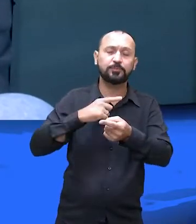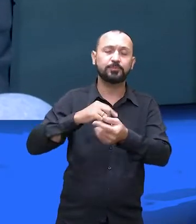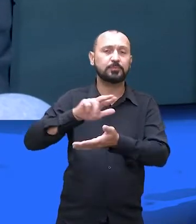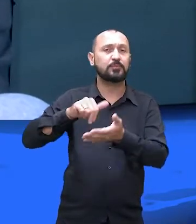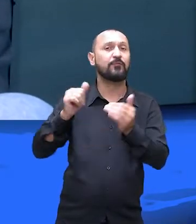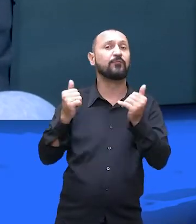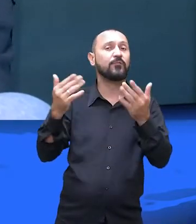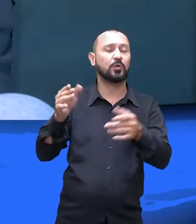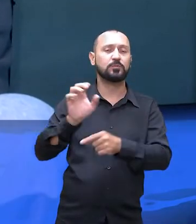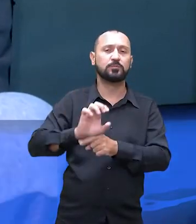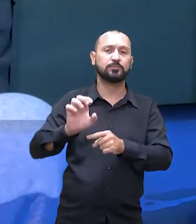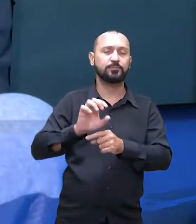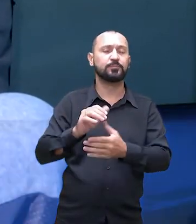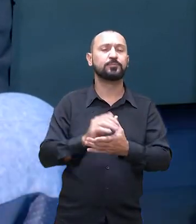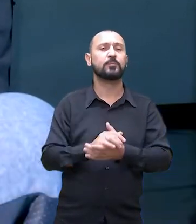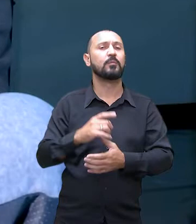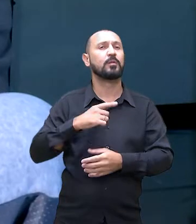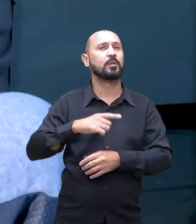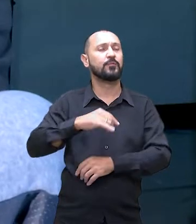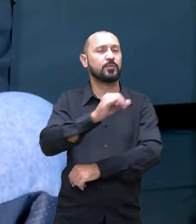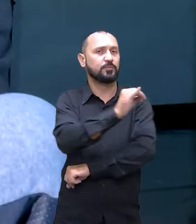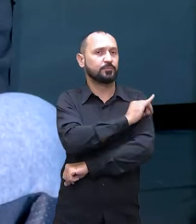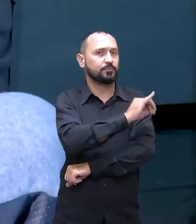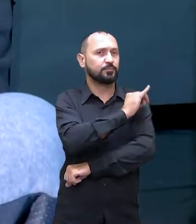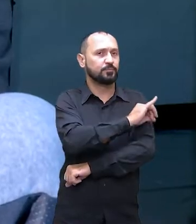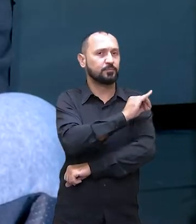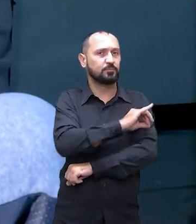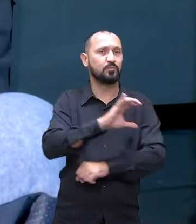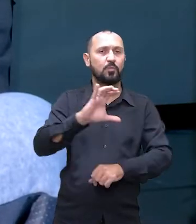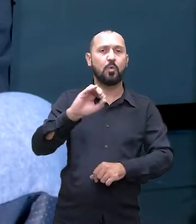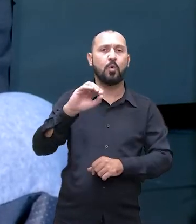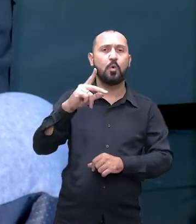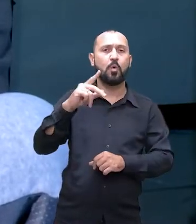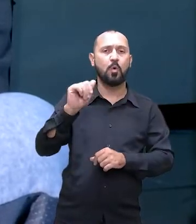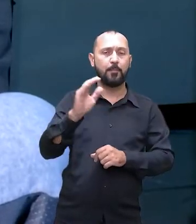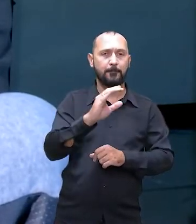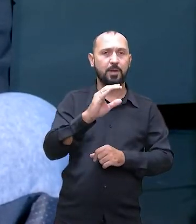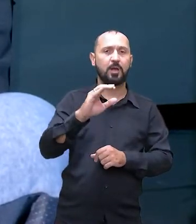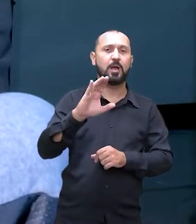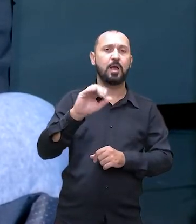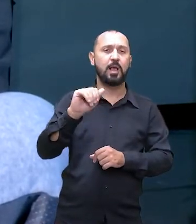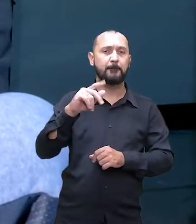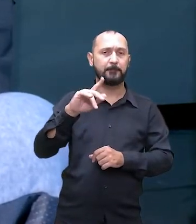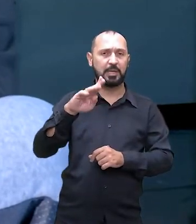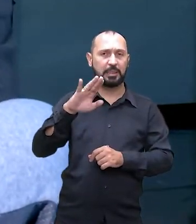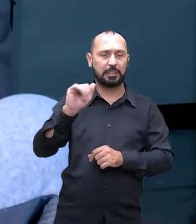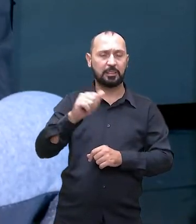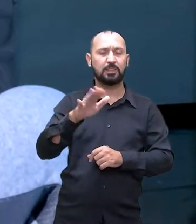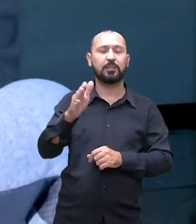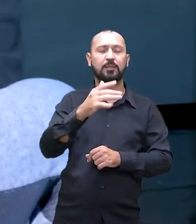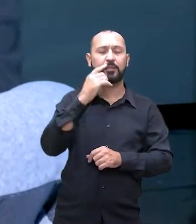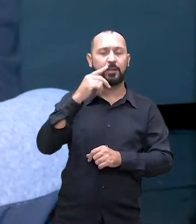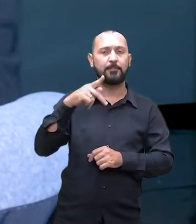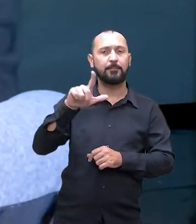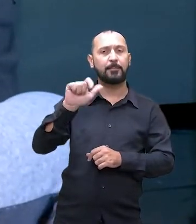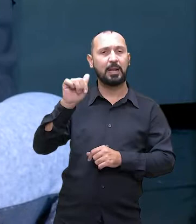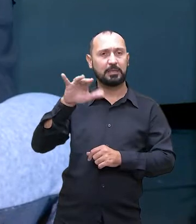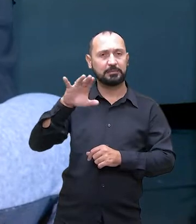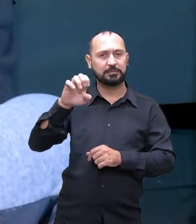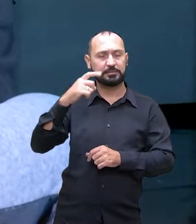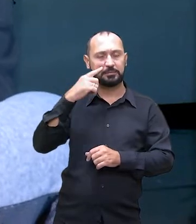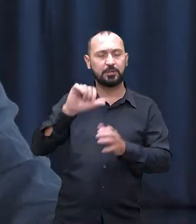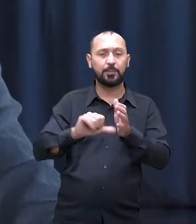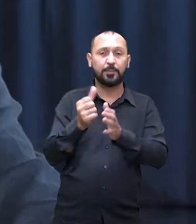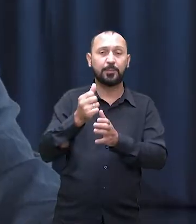do estado, né, que aconteceu no Rio de Janeiro, Copacabana Palace, primeiro Congresso Internacional de Dança, segundo Congresso Nacional